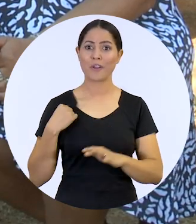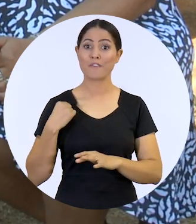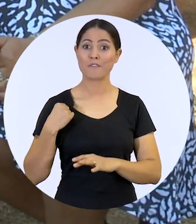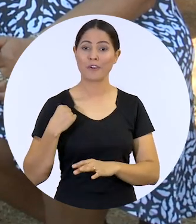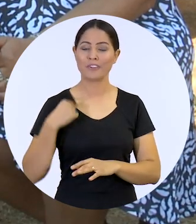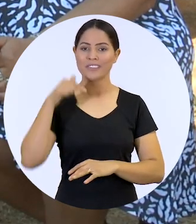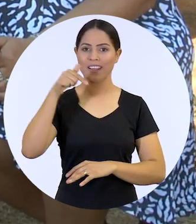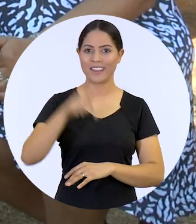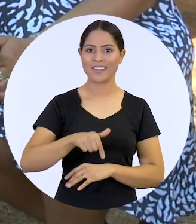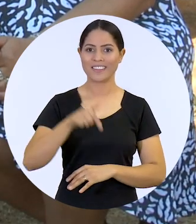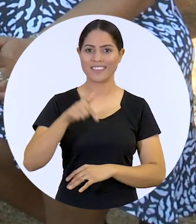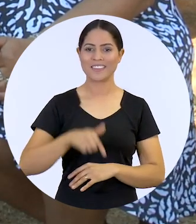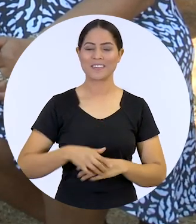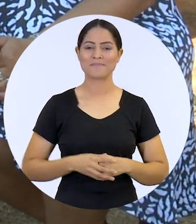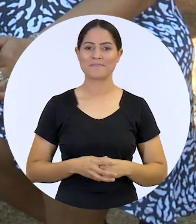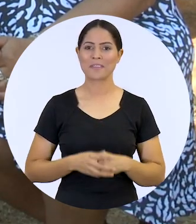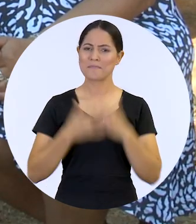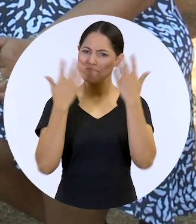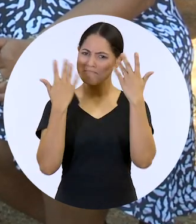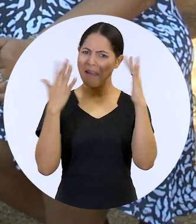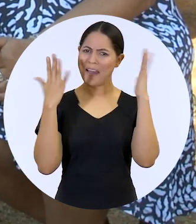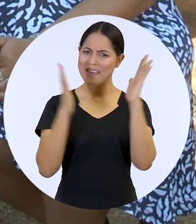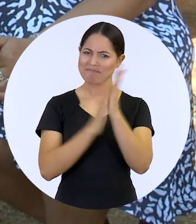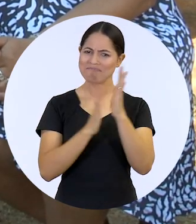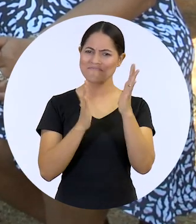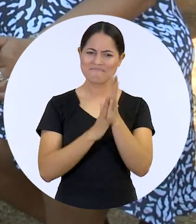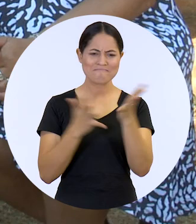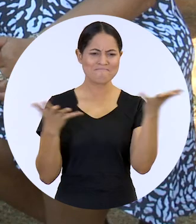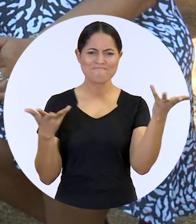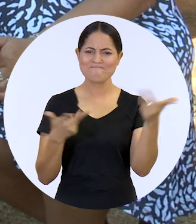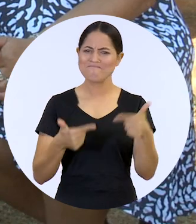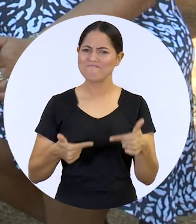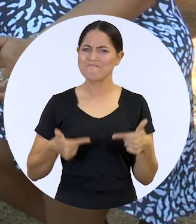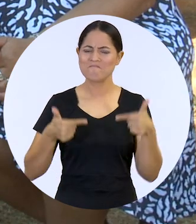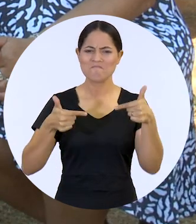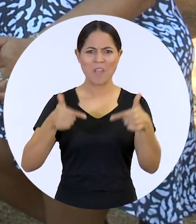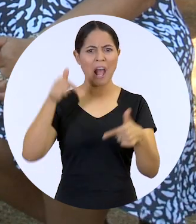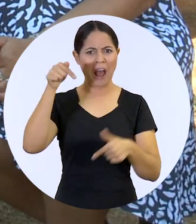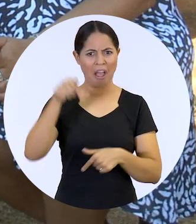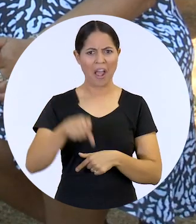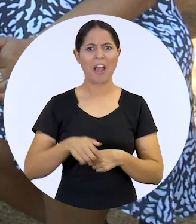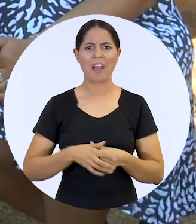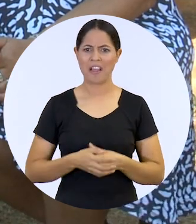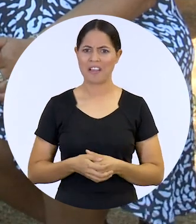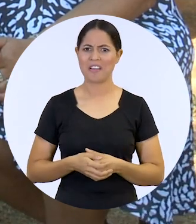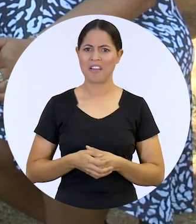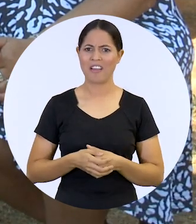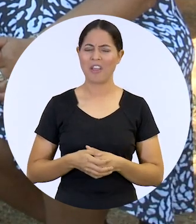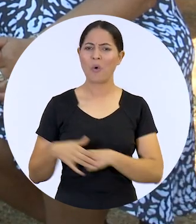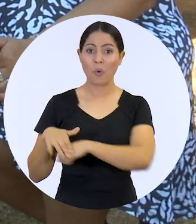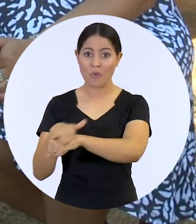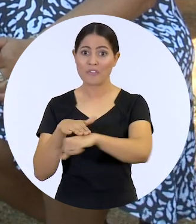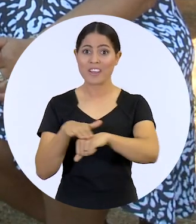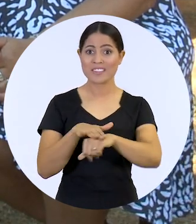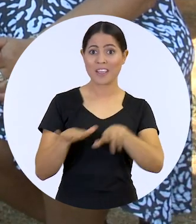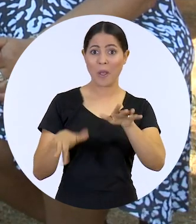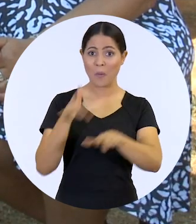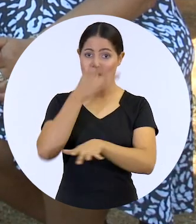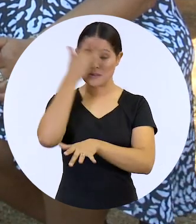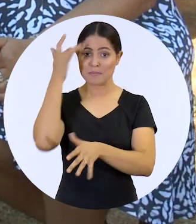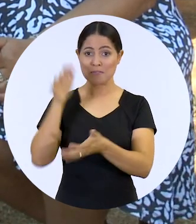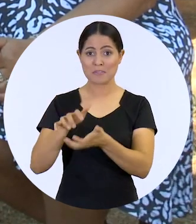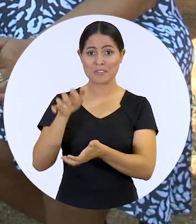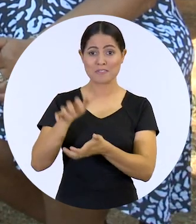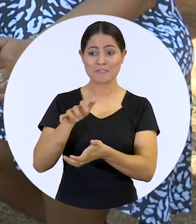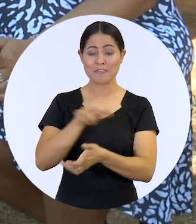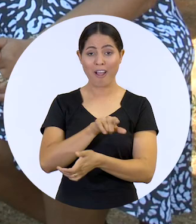Velhinhos Bezerra de Menezes. Primeiramente, parabéns pelo trabalho que vocês desenvolvem aqui. Conversei com alguns idosos e vi que todos gostam